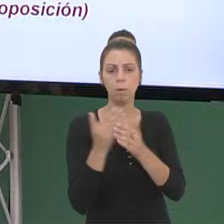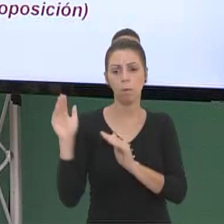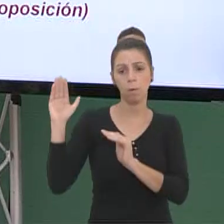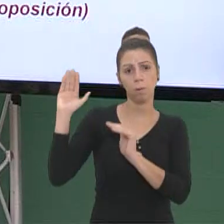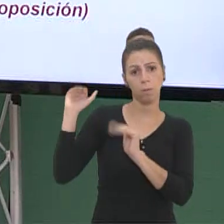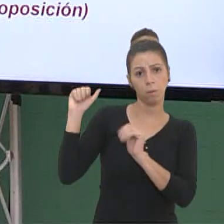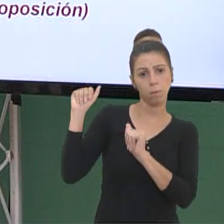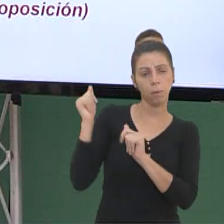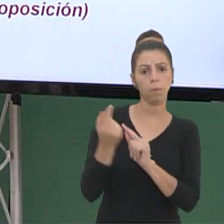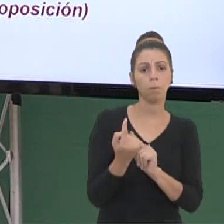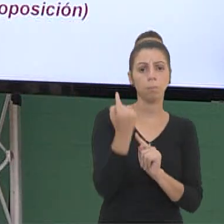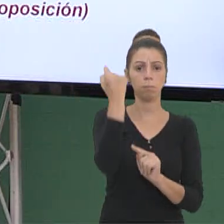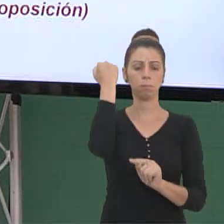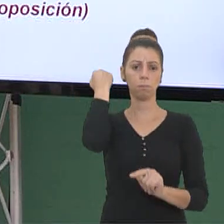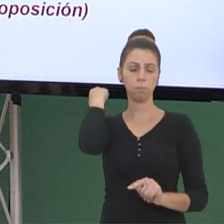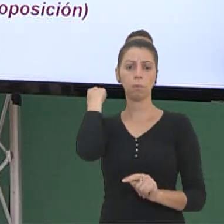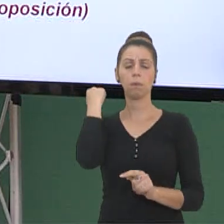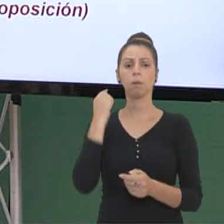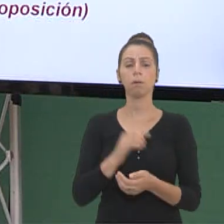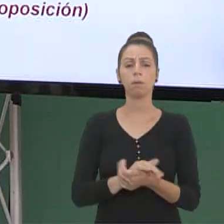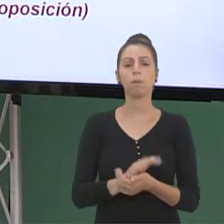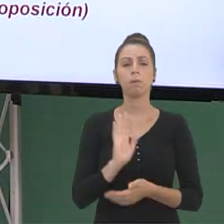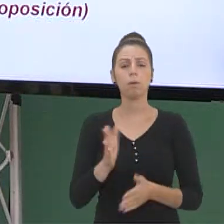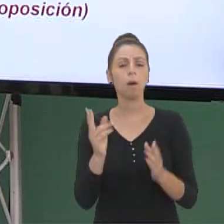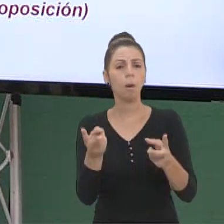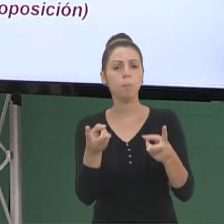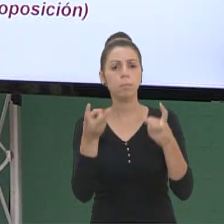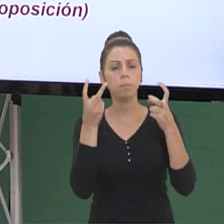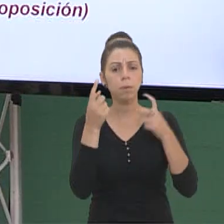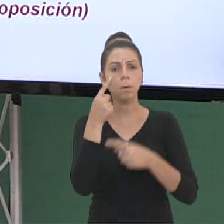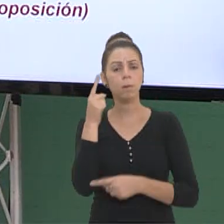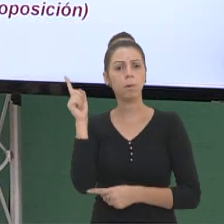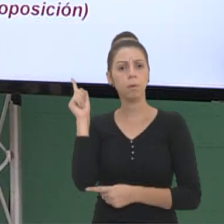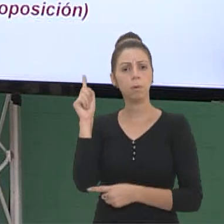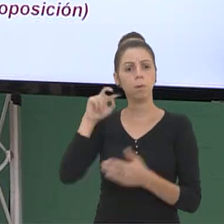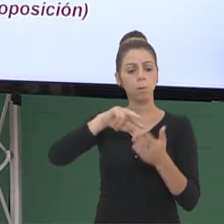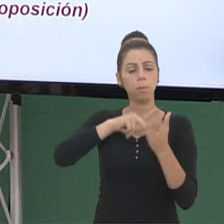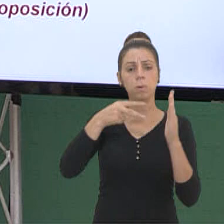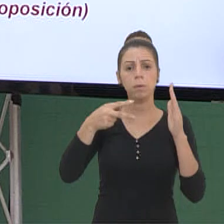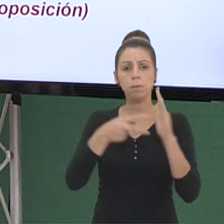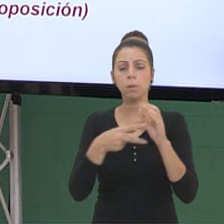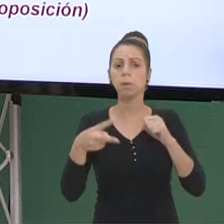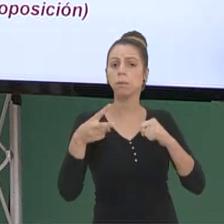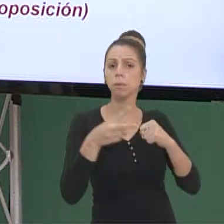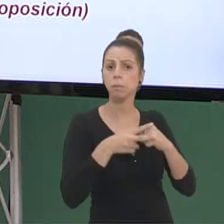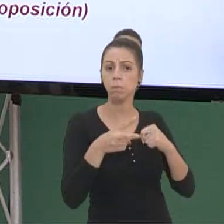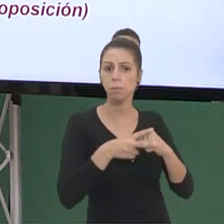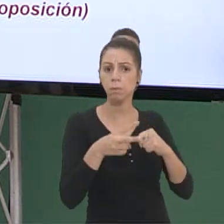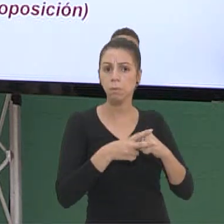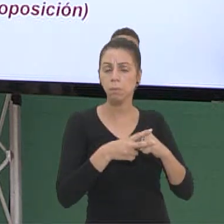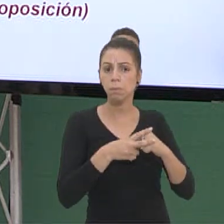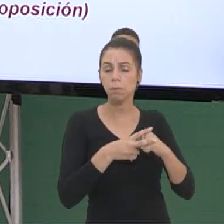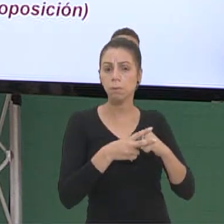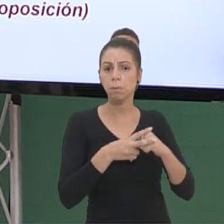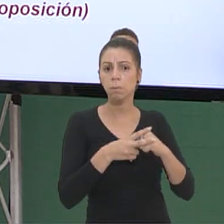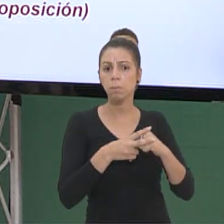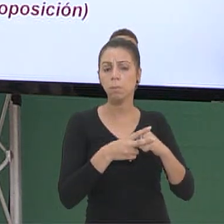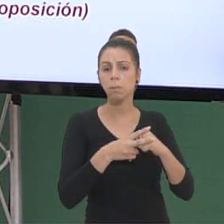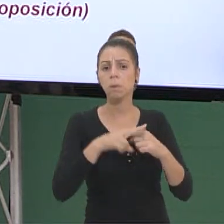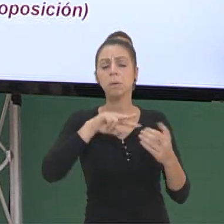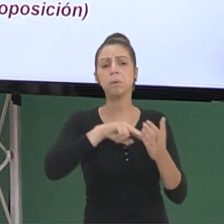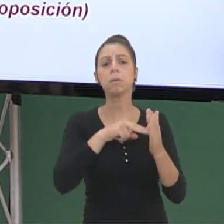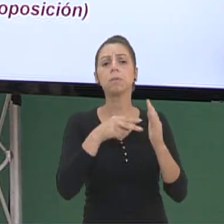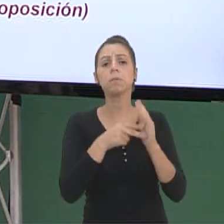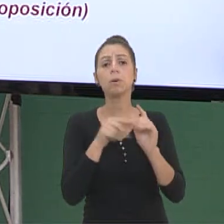nos anos anteriores, deve ter observado aqui, pelo significado destes verbos, que eles tratam